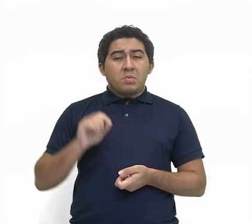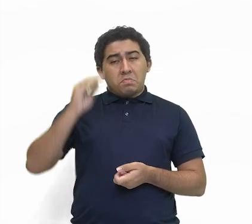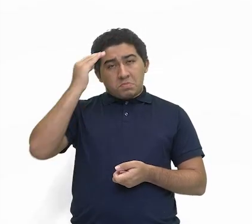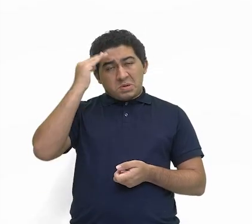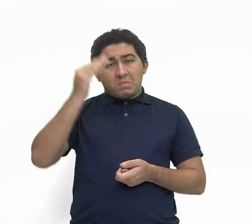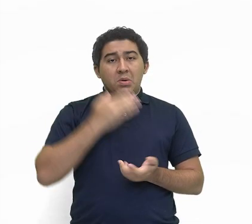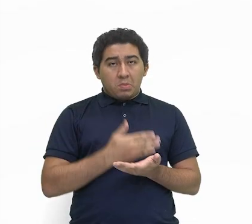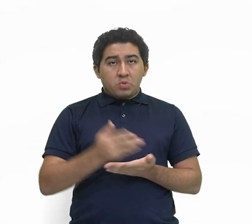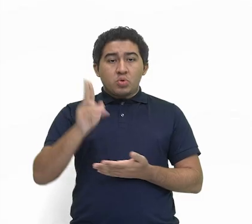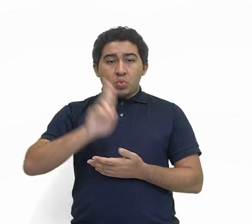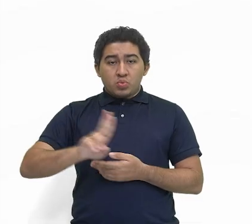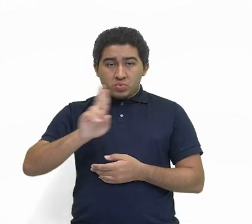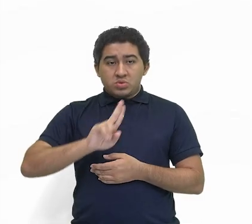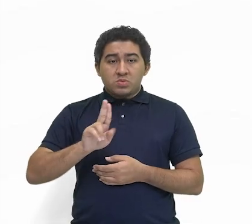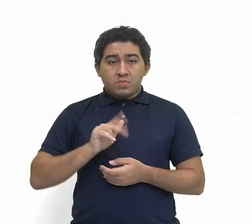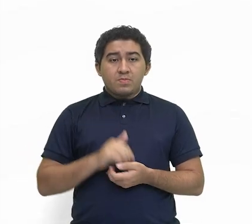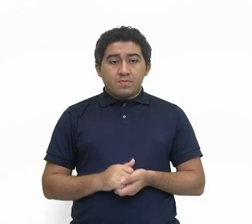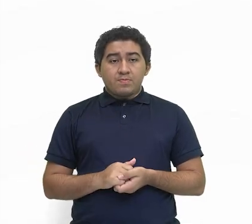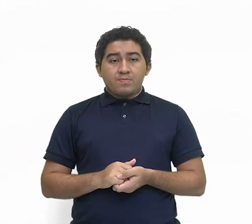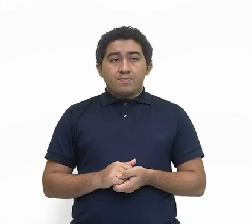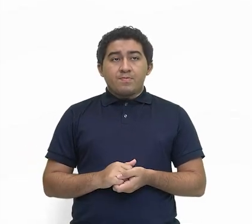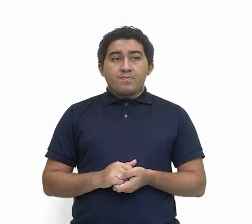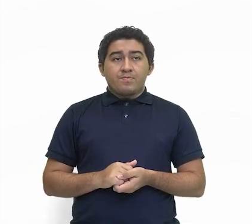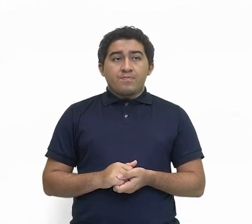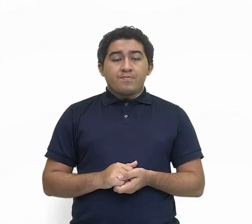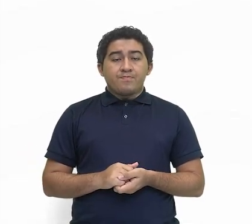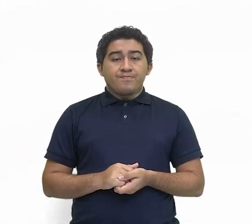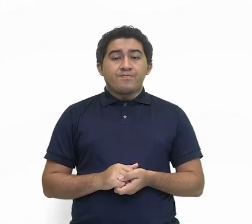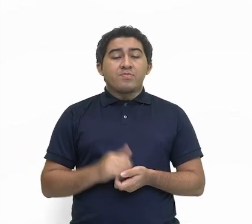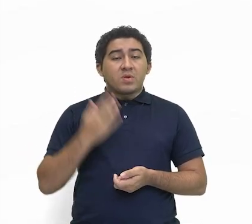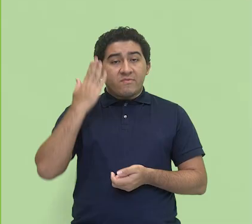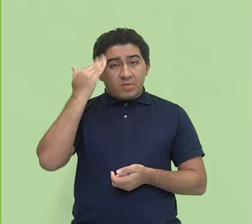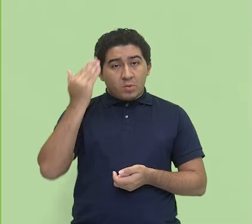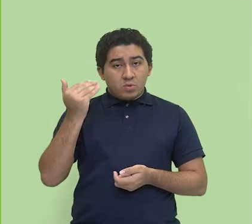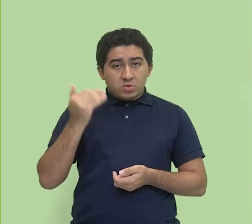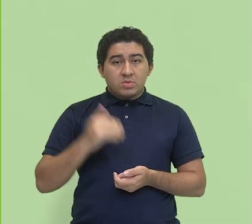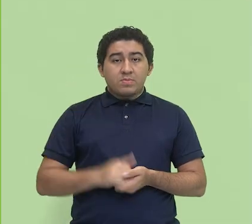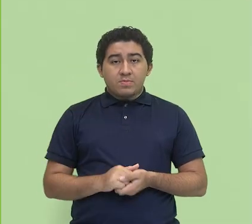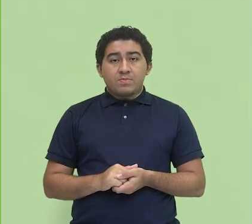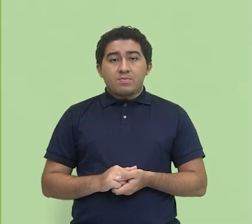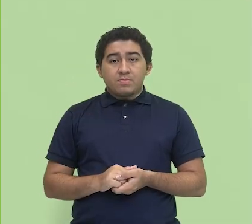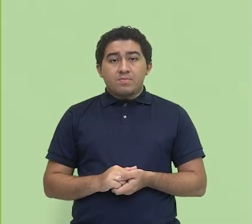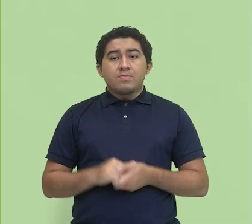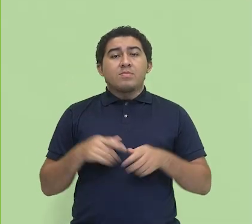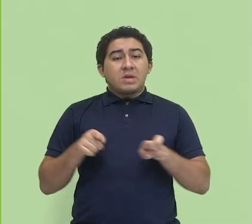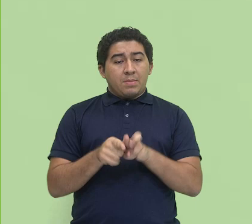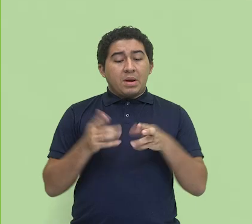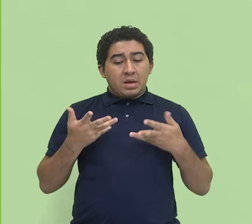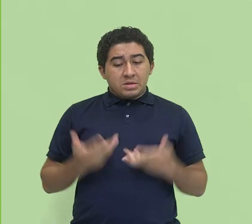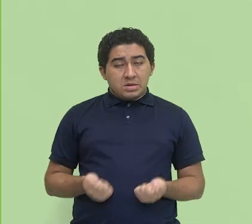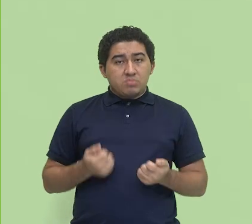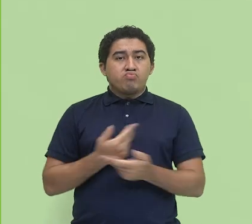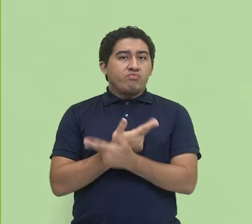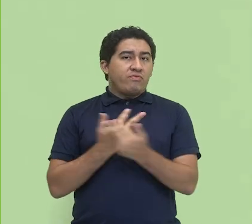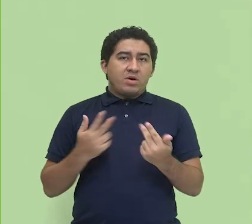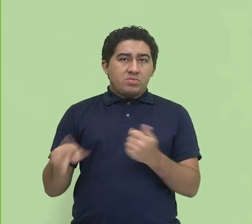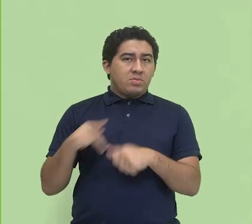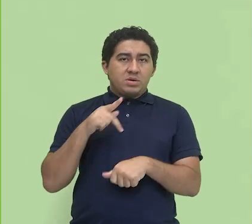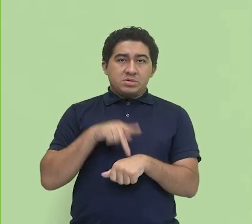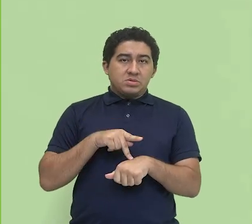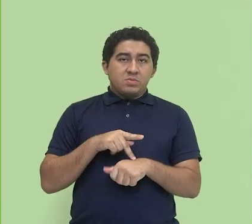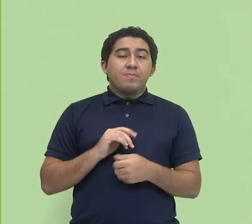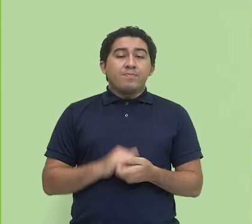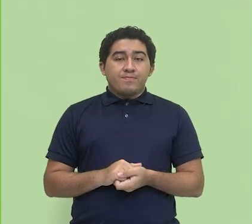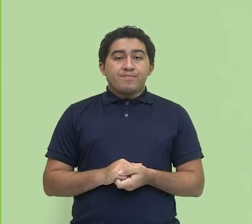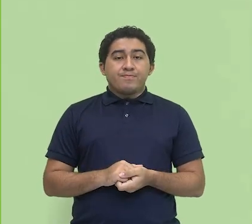no mundo. Foram aquelas que ficaram mais famosas, né? E foi adotada pela maioria dos países. A